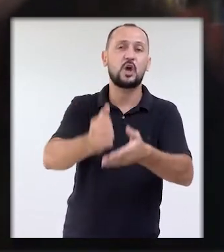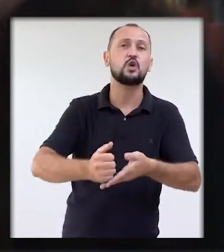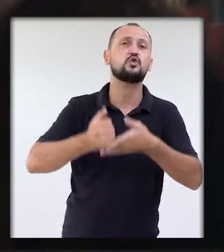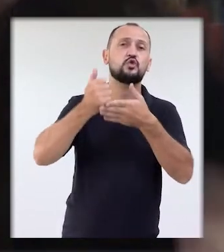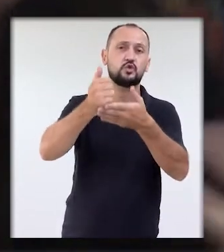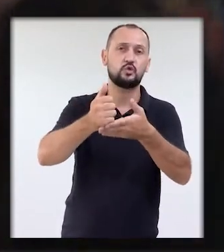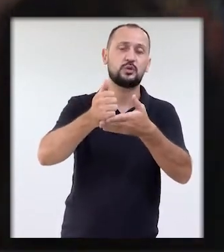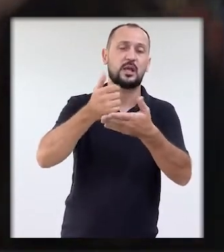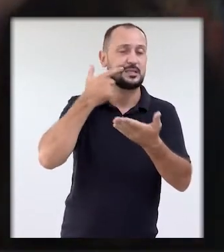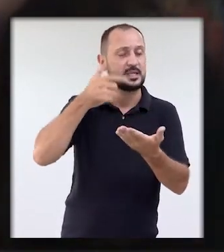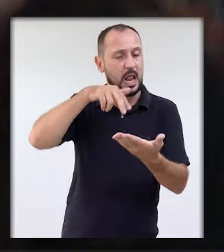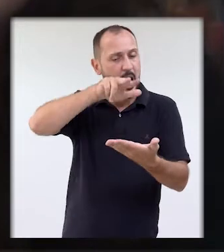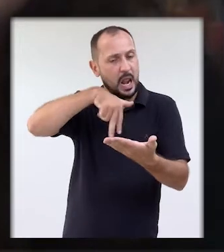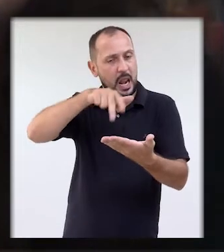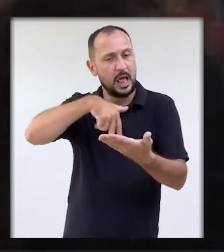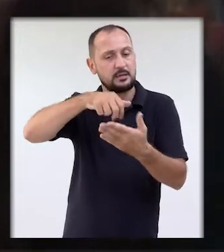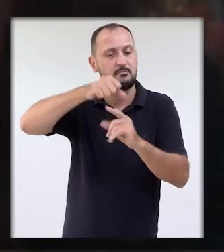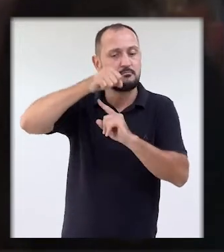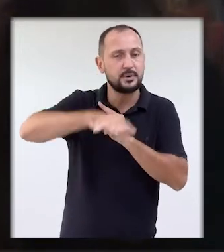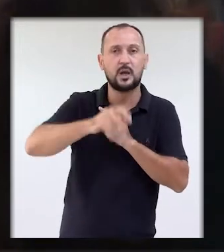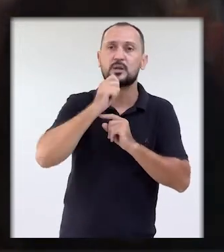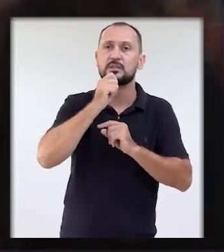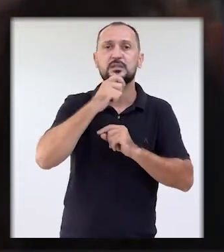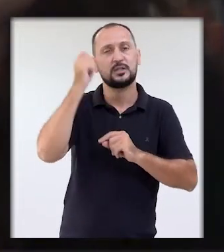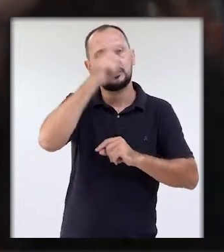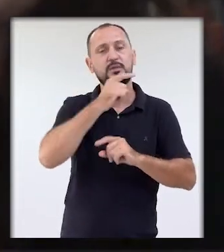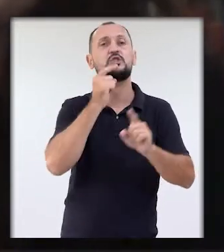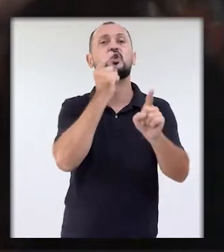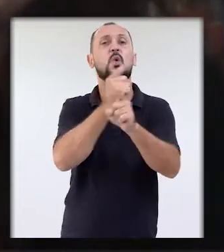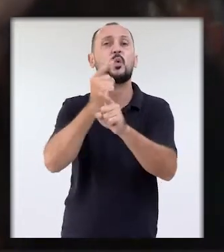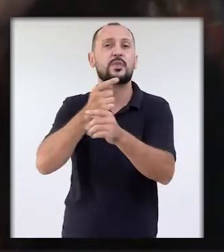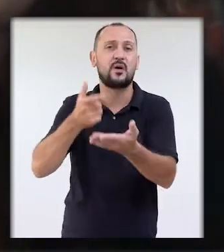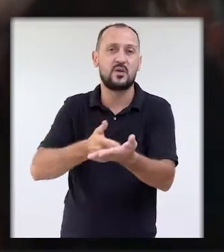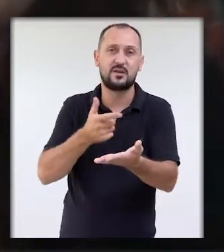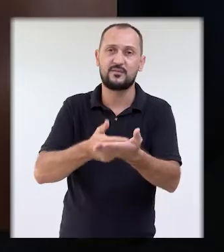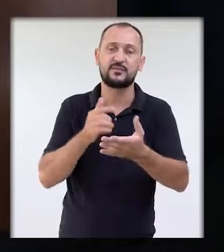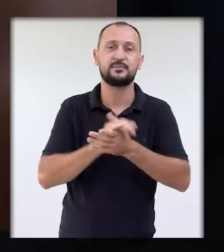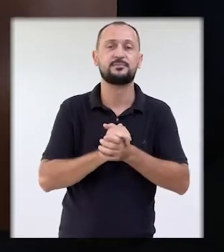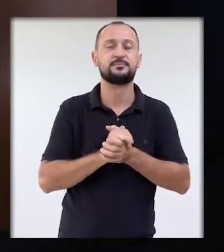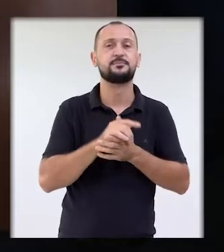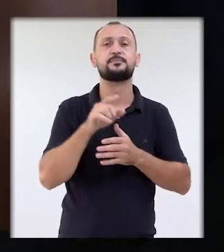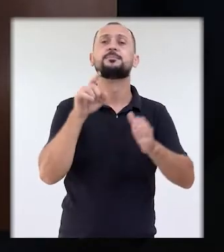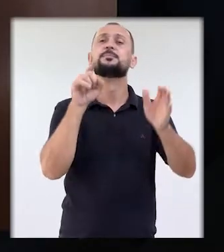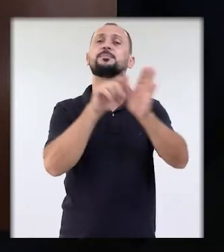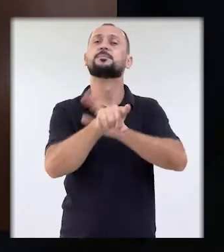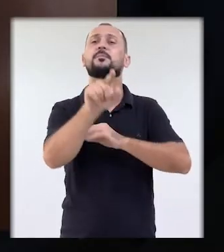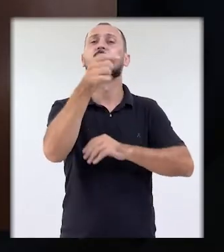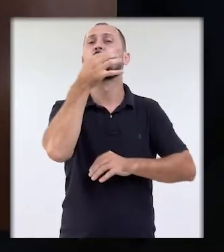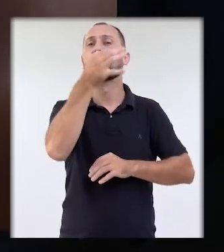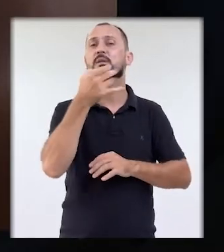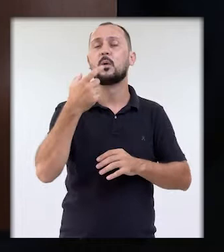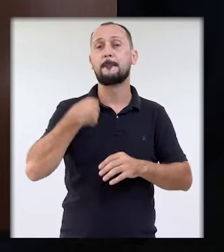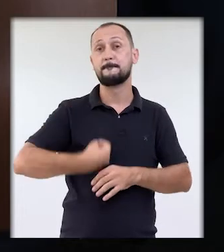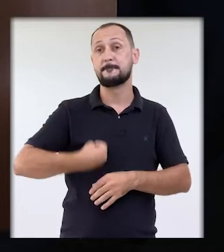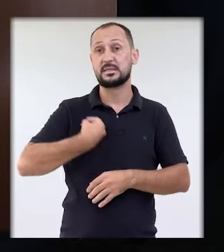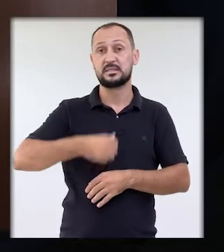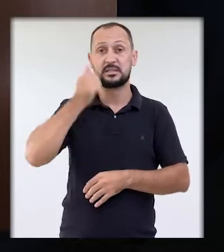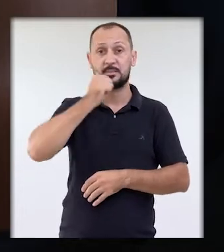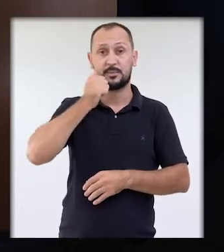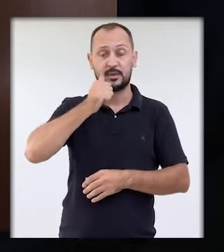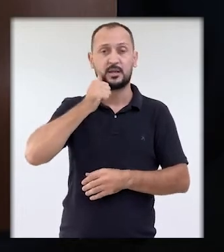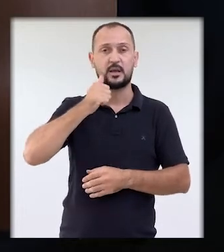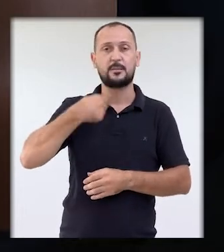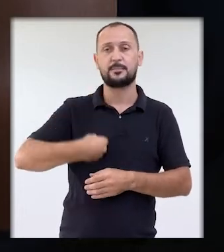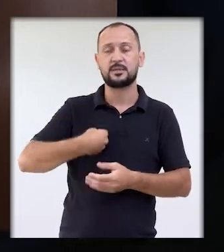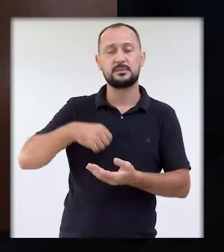gente viabilize, né, essa leitura. Não adianta ser difícil também para encontrar, né? E, na sua opinião, você acha que a participação feminina